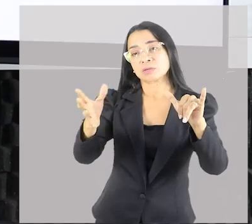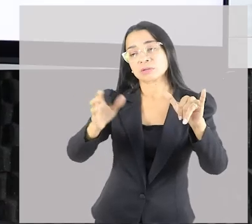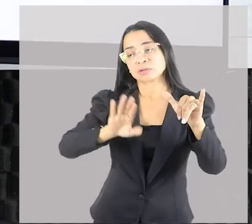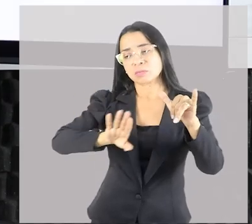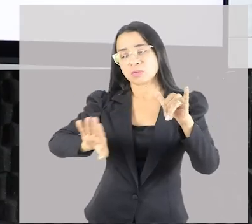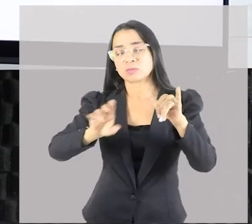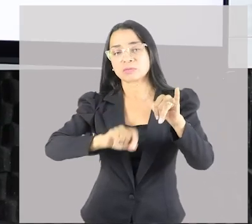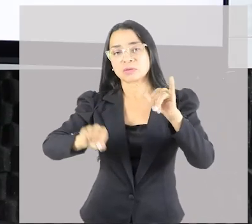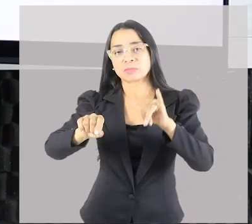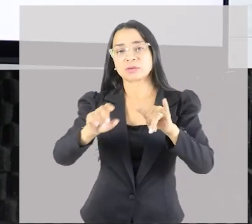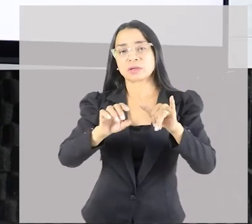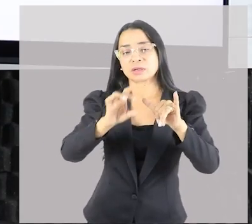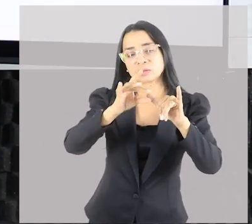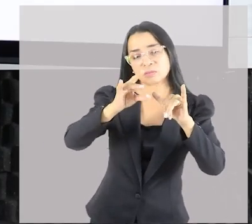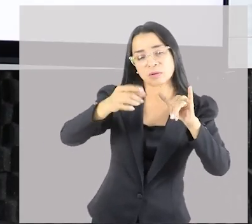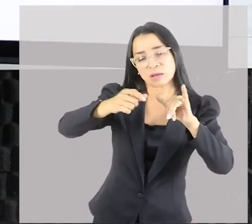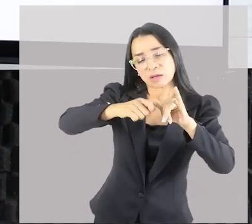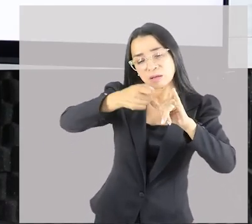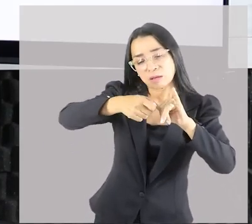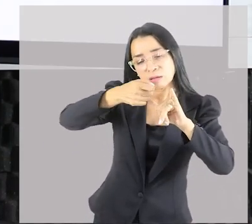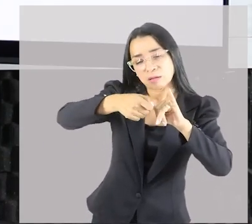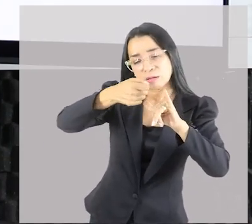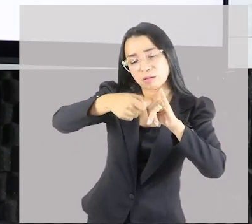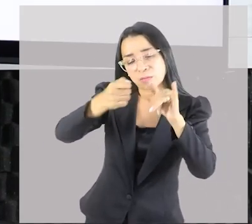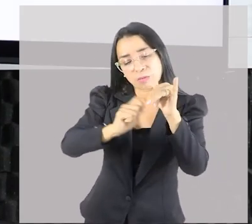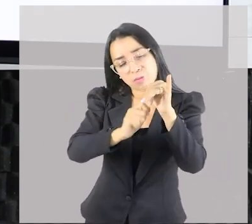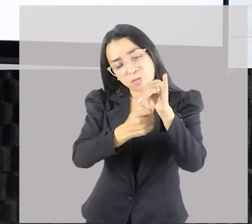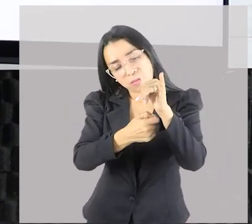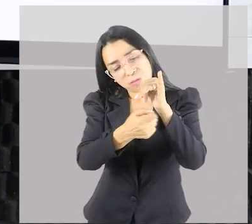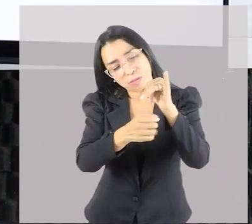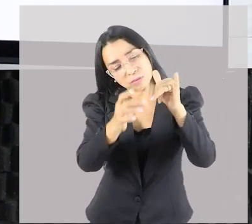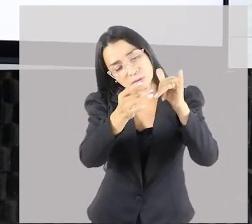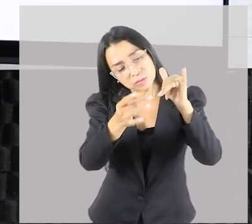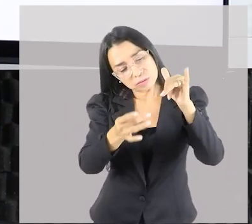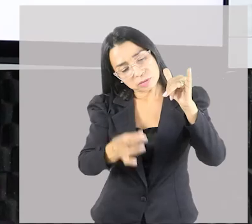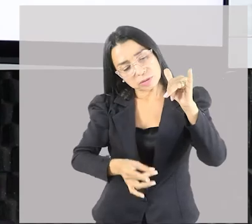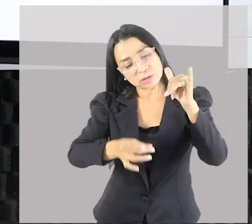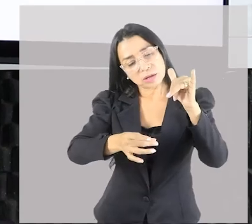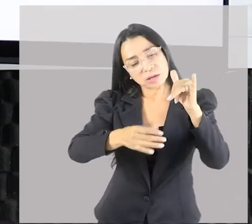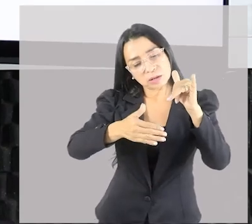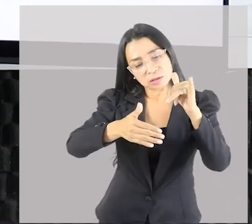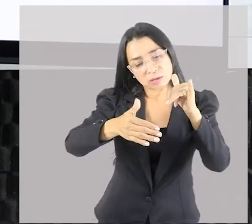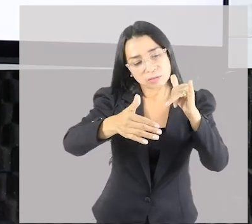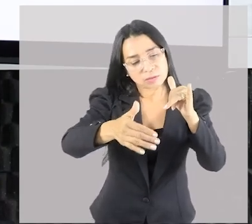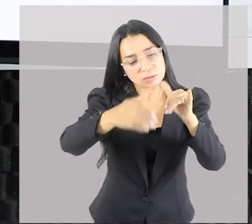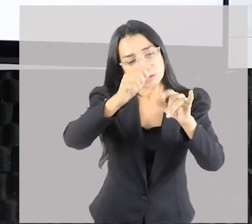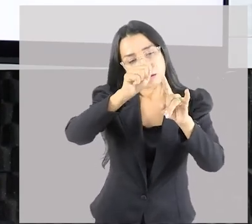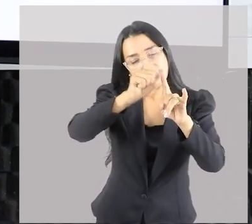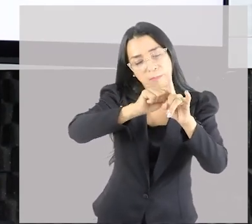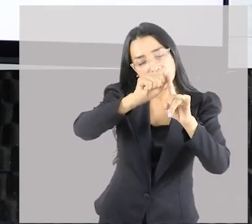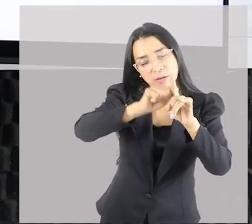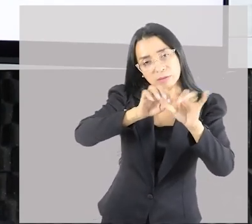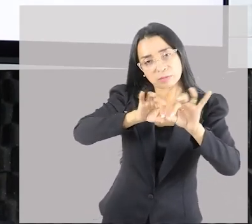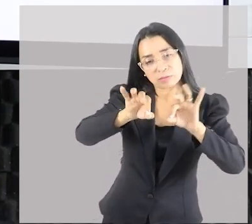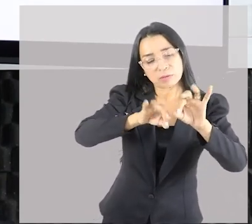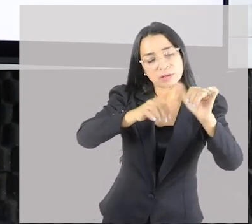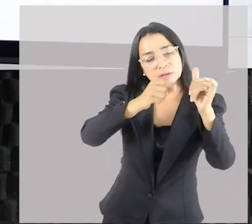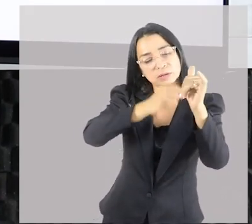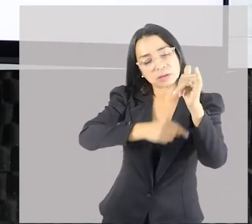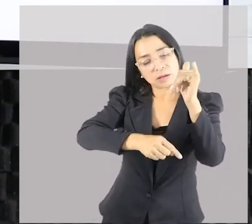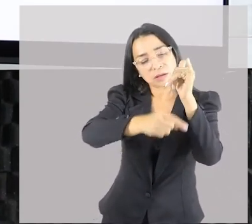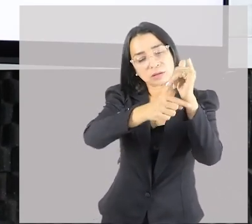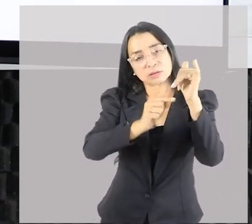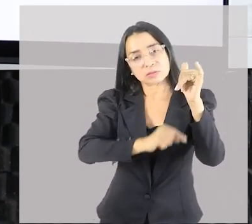e cada detalhe desse é um pequeno canutilho e levam meses para poder montar o couro do boi, que é essa estrutura bem aqui,